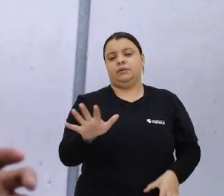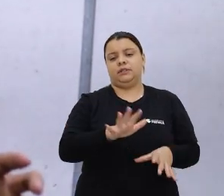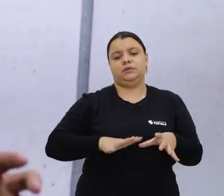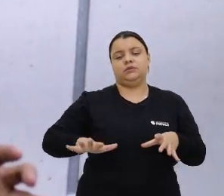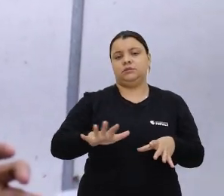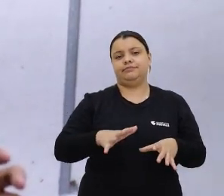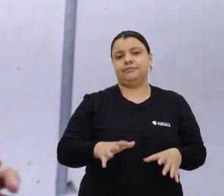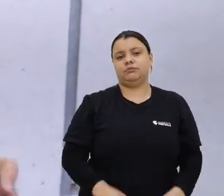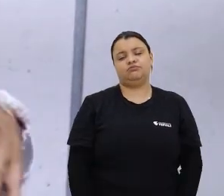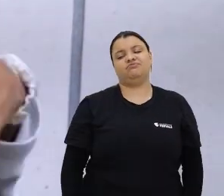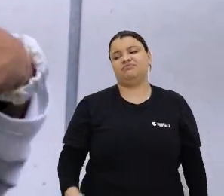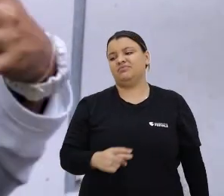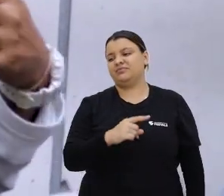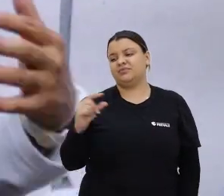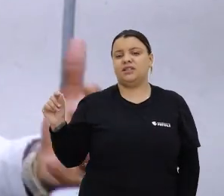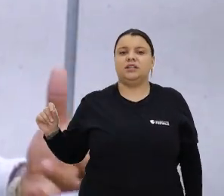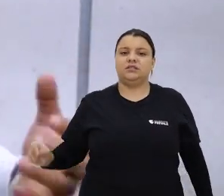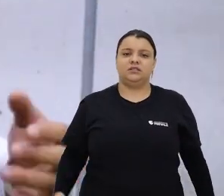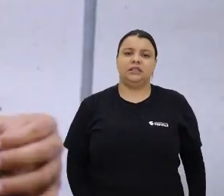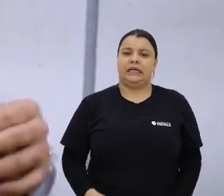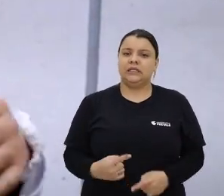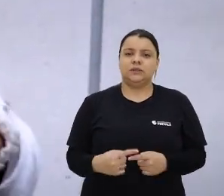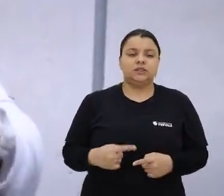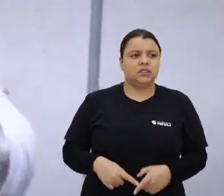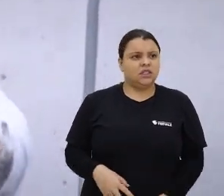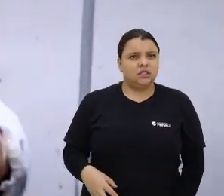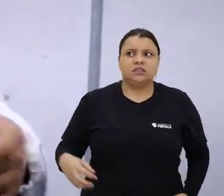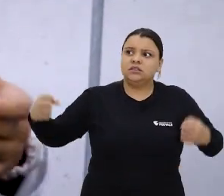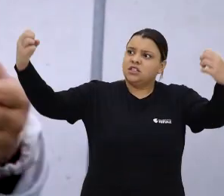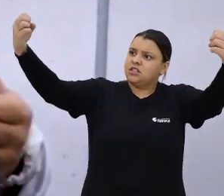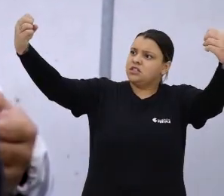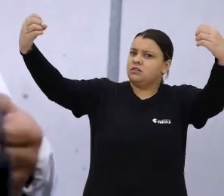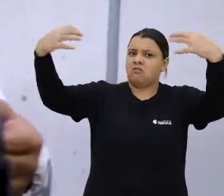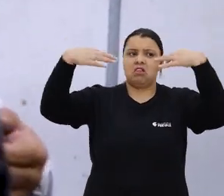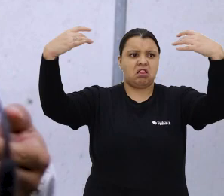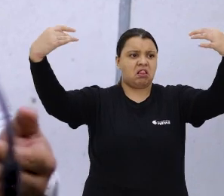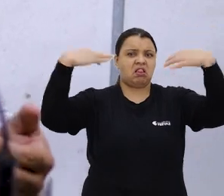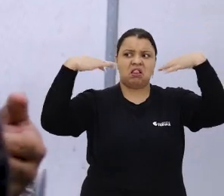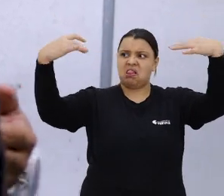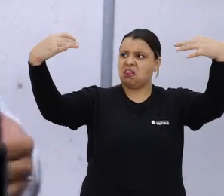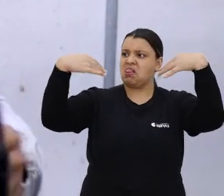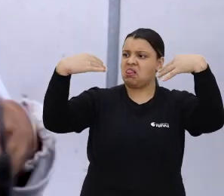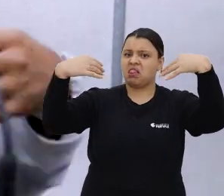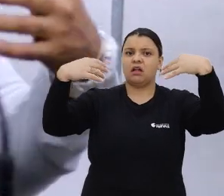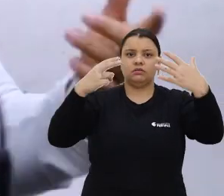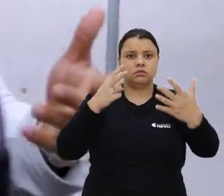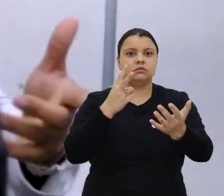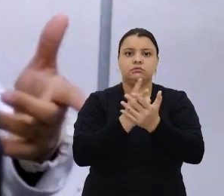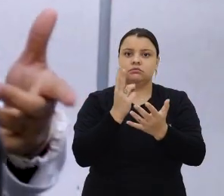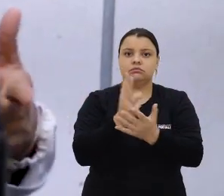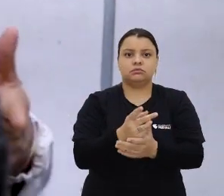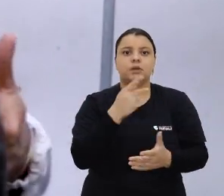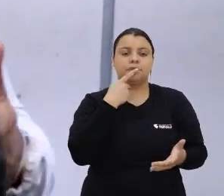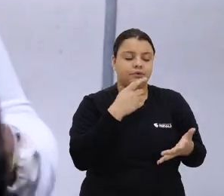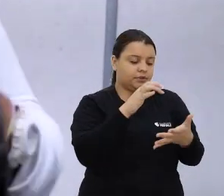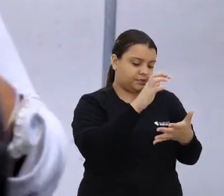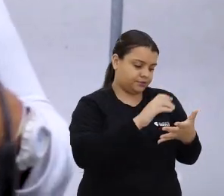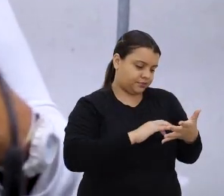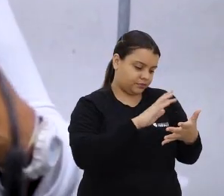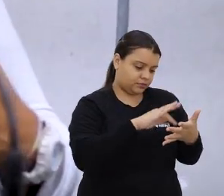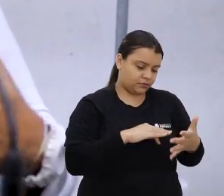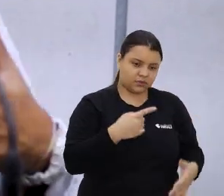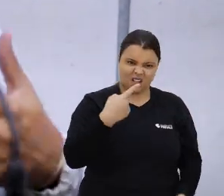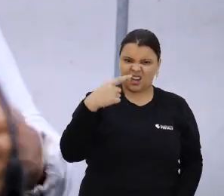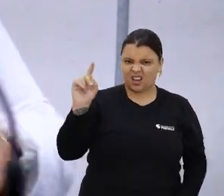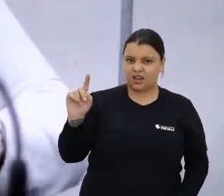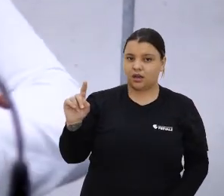racistas. Né? Porque era um negócio pesado, mas pesado mesmo. E por mais que eu relatasse em súmula, caía no Tribunal de Justiça Desportiva da